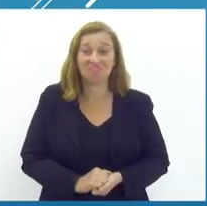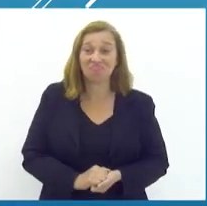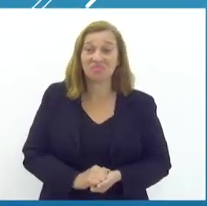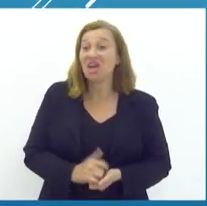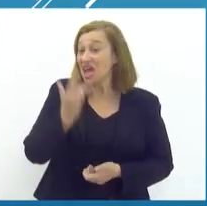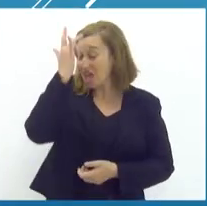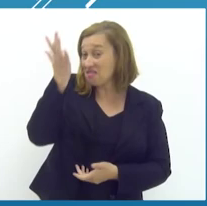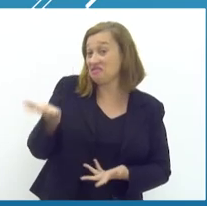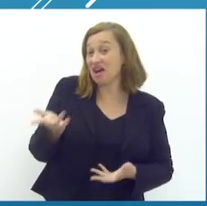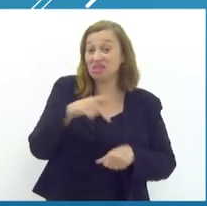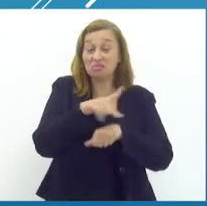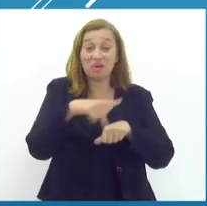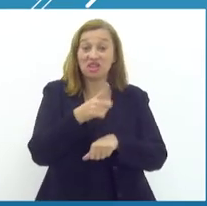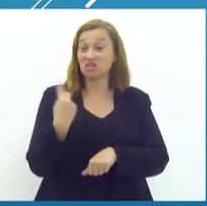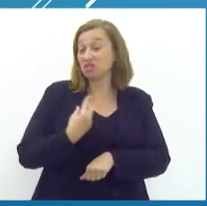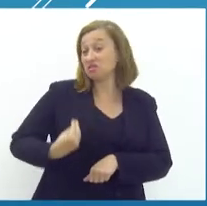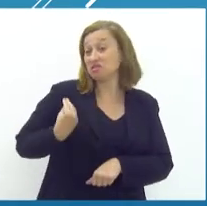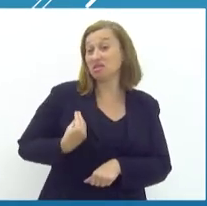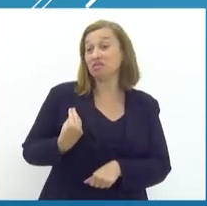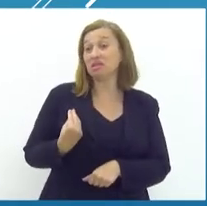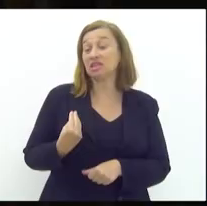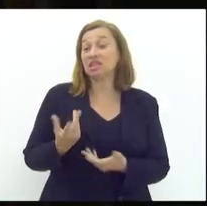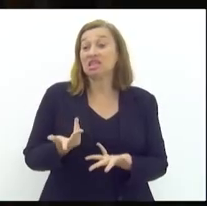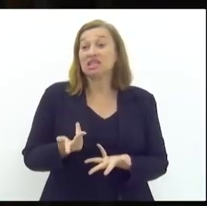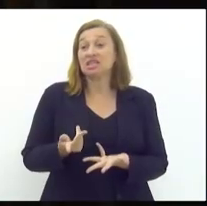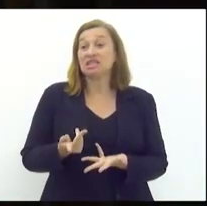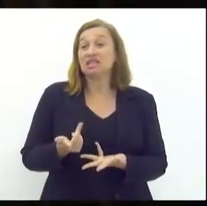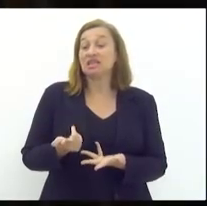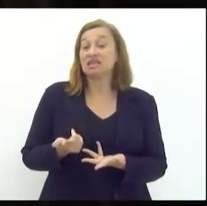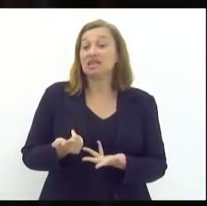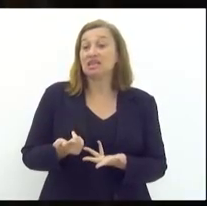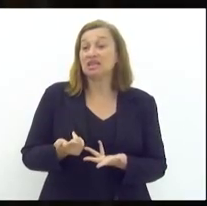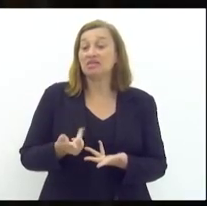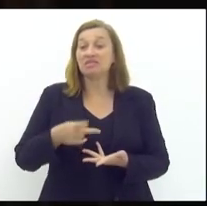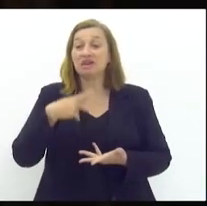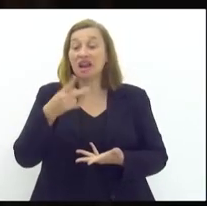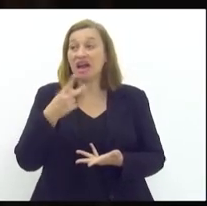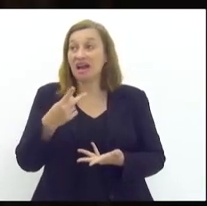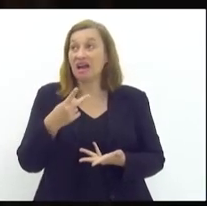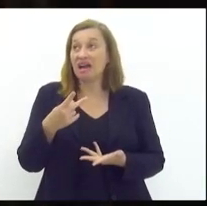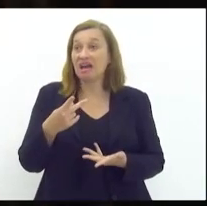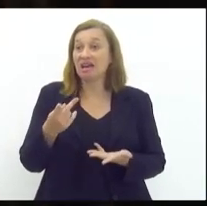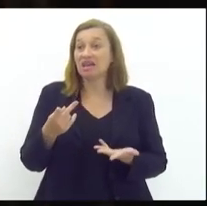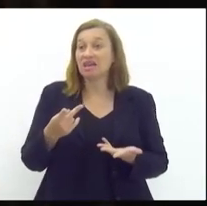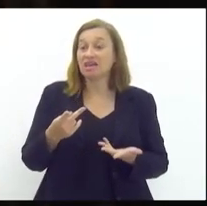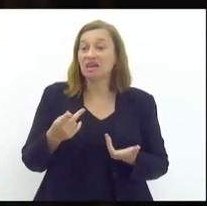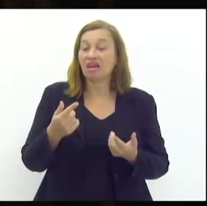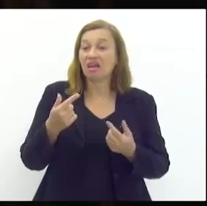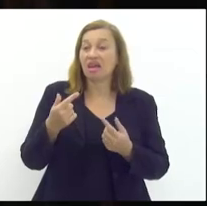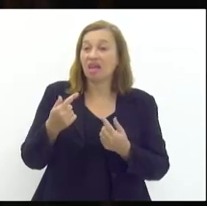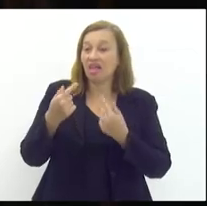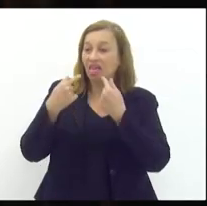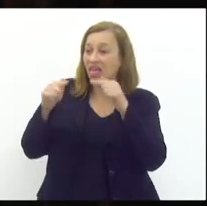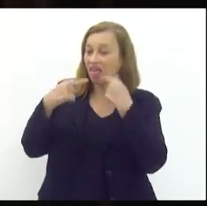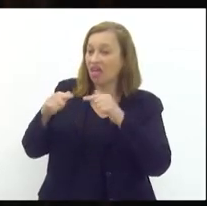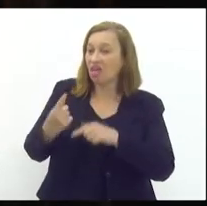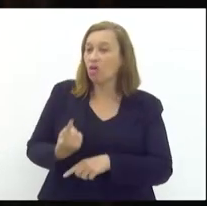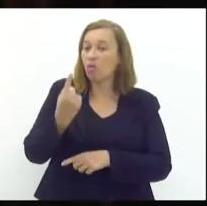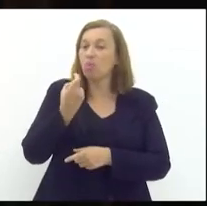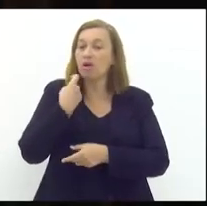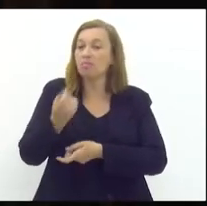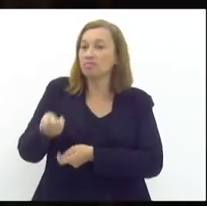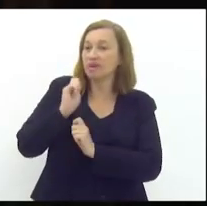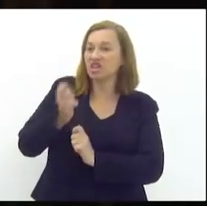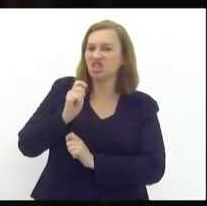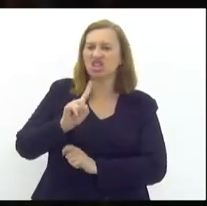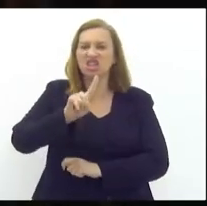é muito fácil de um país que a gente tá vivendo de voz de verdade atribuir qualquer pessoa que critica uma peça e a partir